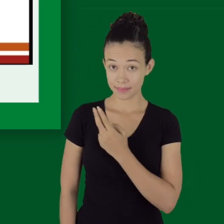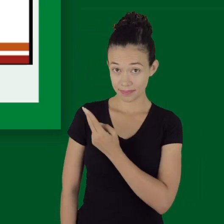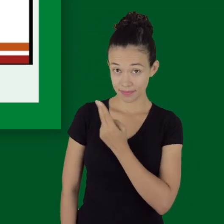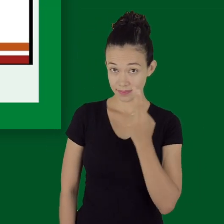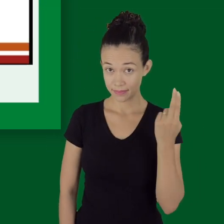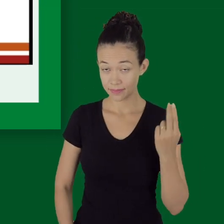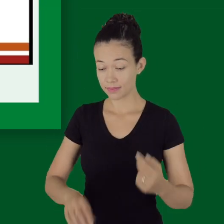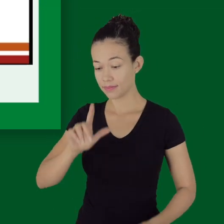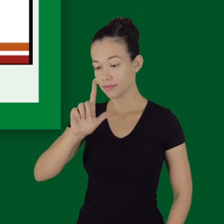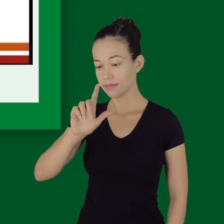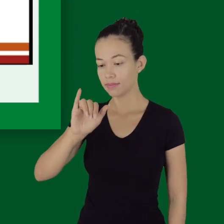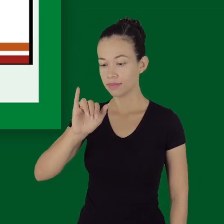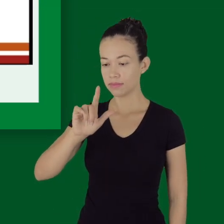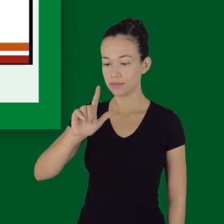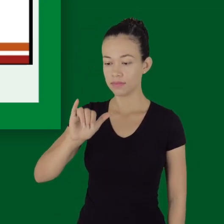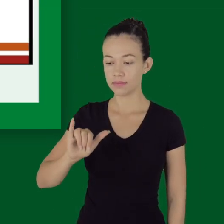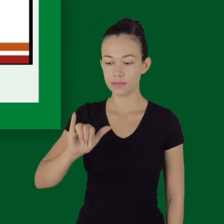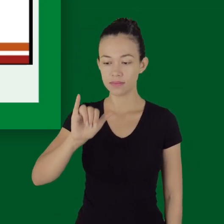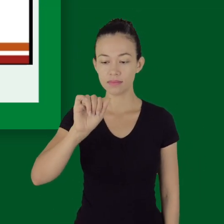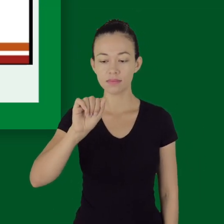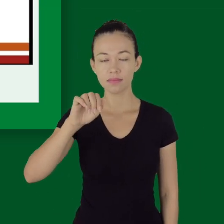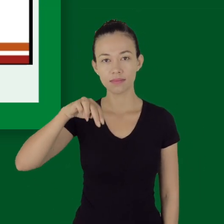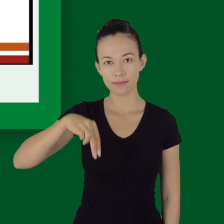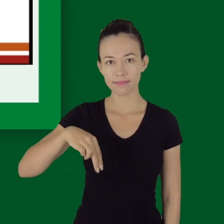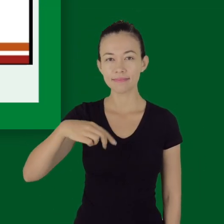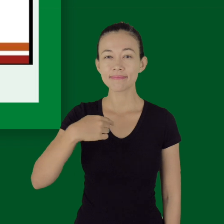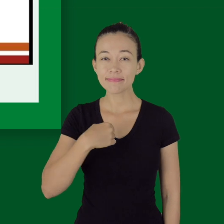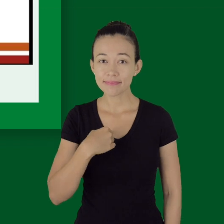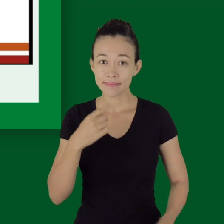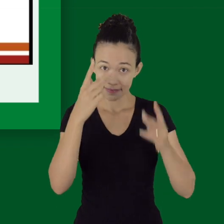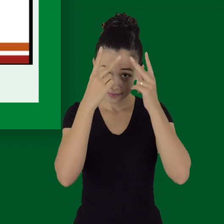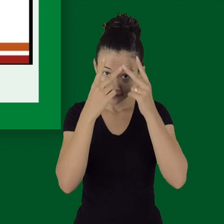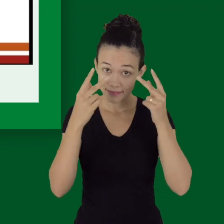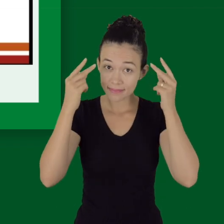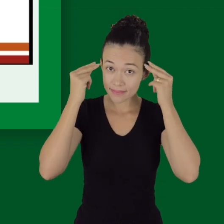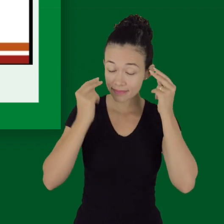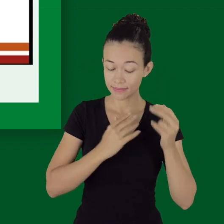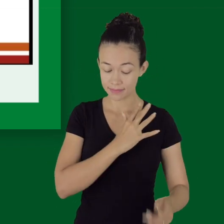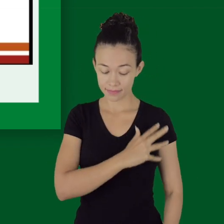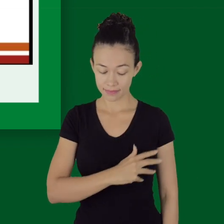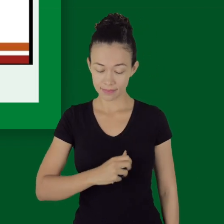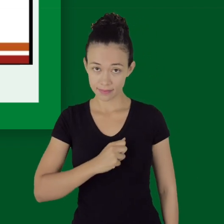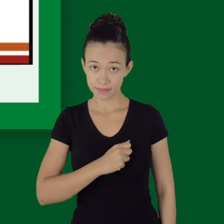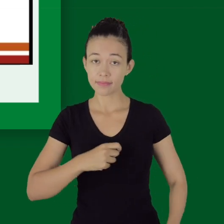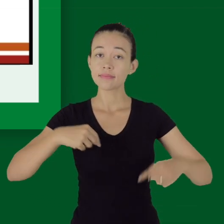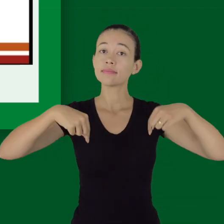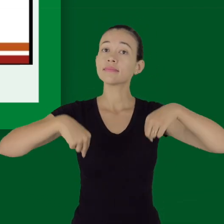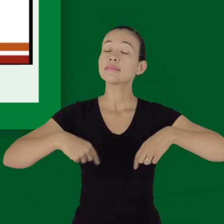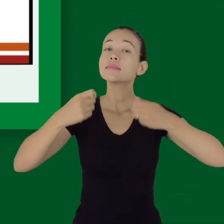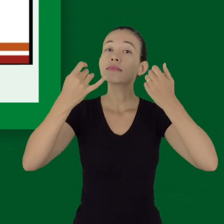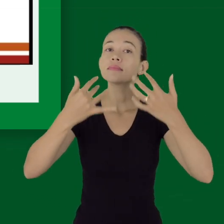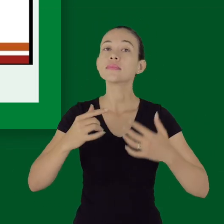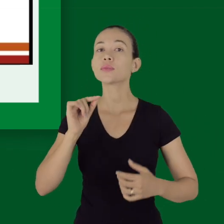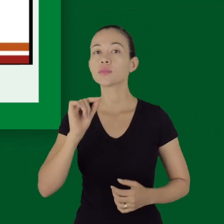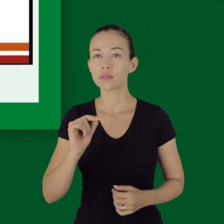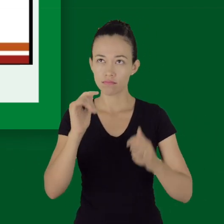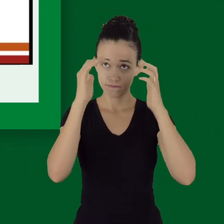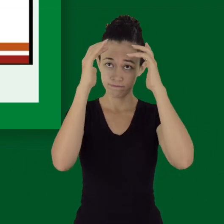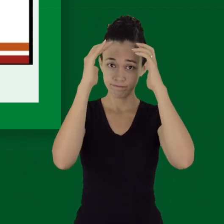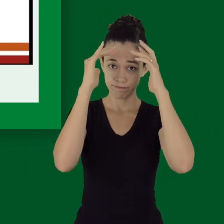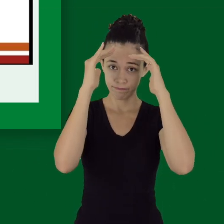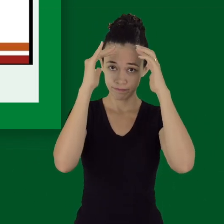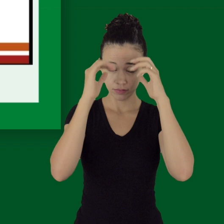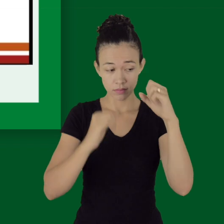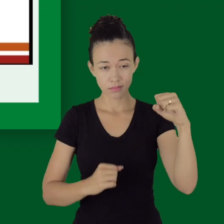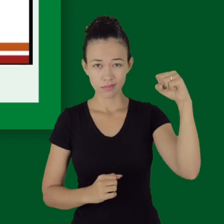Olá, meu nome é Lilian, sou enfermeira do SAMU, e nós vamos falar agora um pouquinho sobre traumatismo raquimedular.